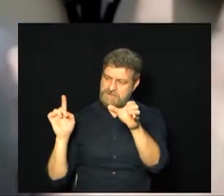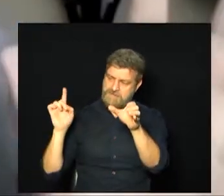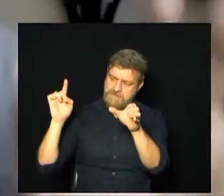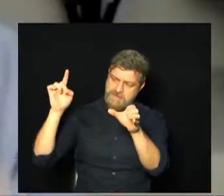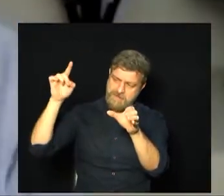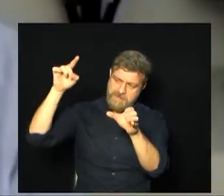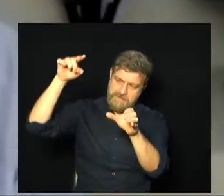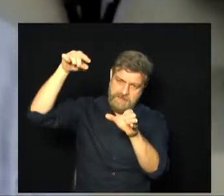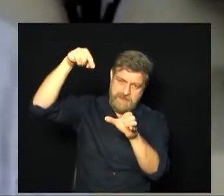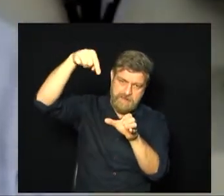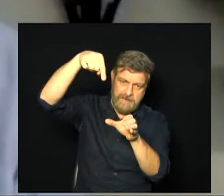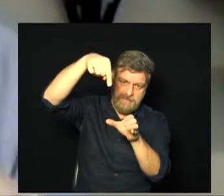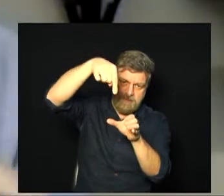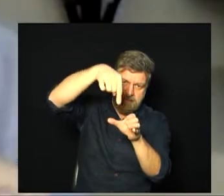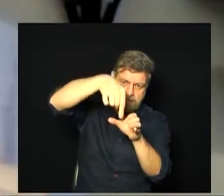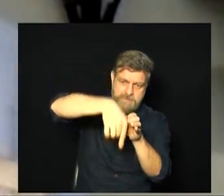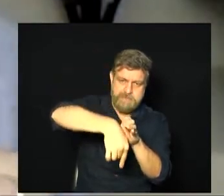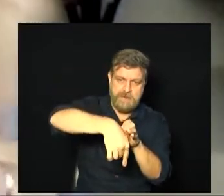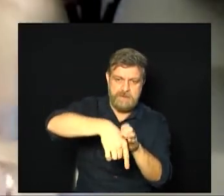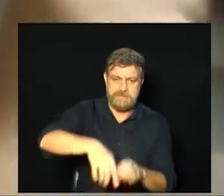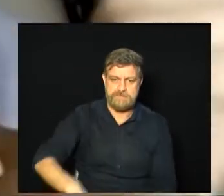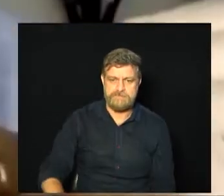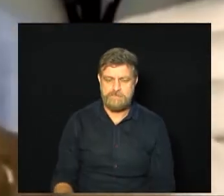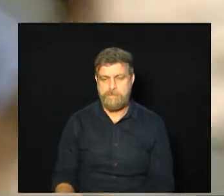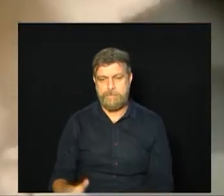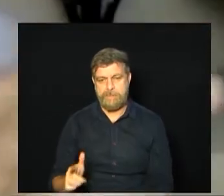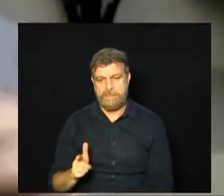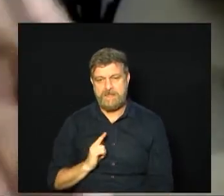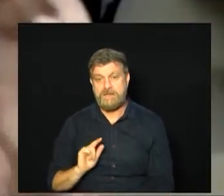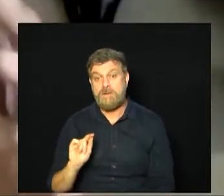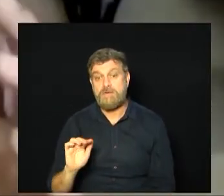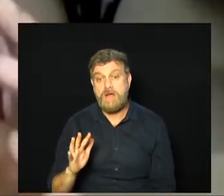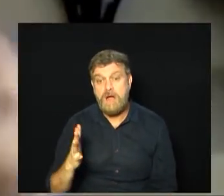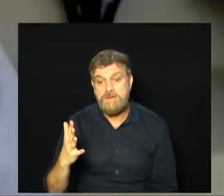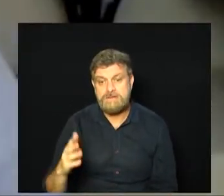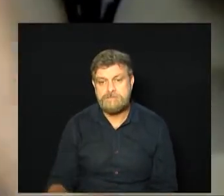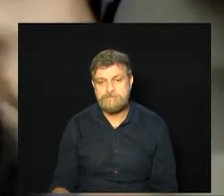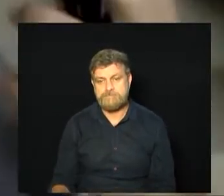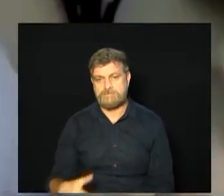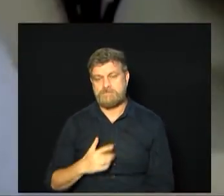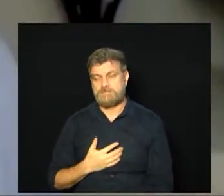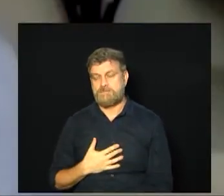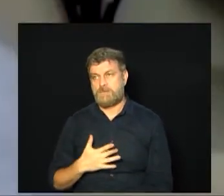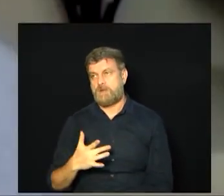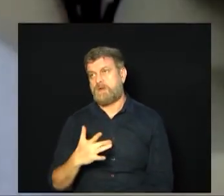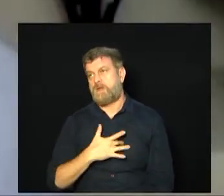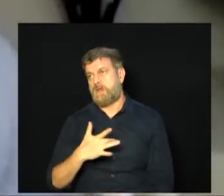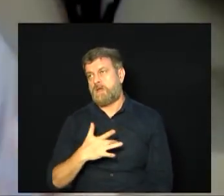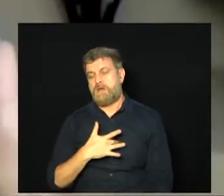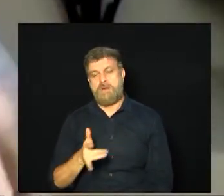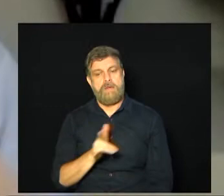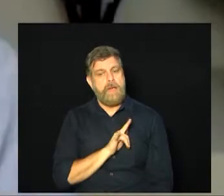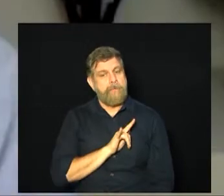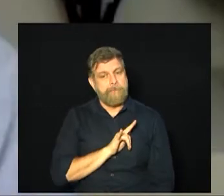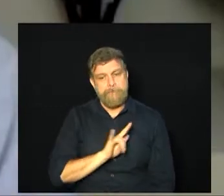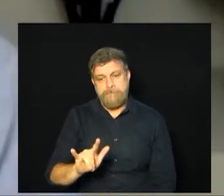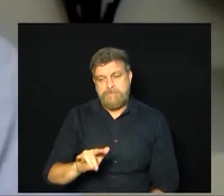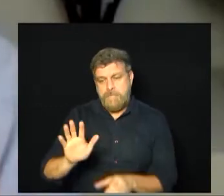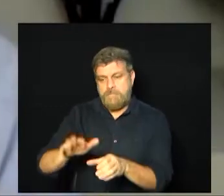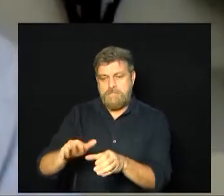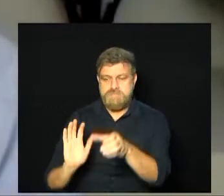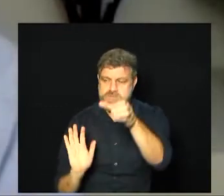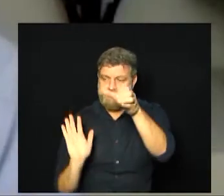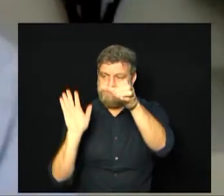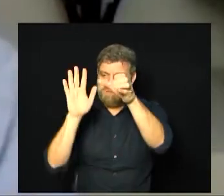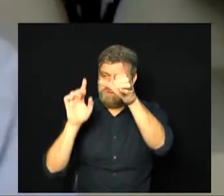que conta, né? Ele já tinha arremessado, aí zerou no trajeto e fez a cesta. Eu me apaixonei pelo basquete